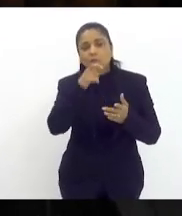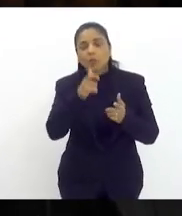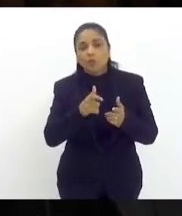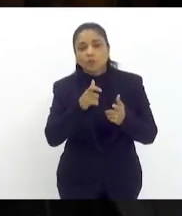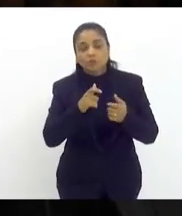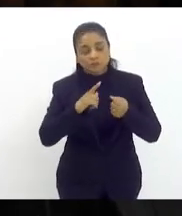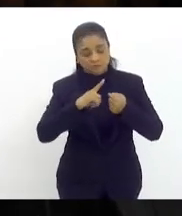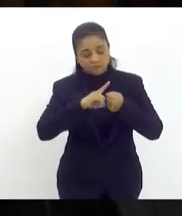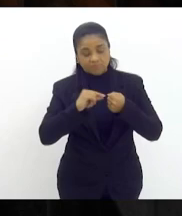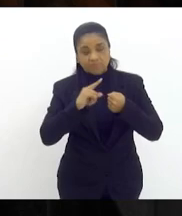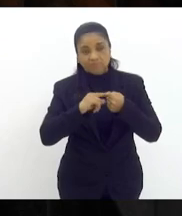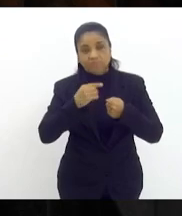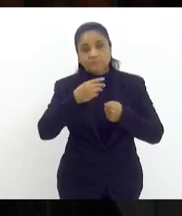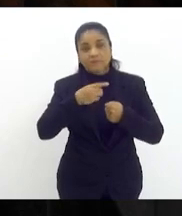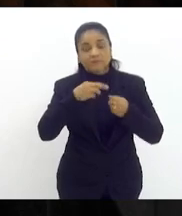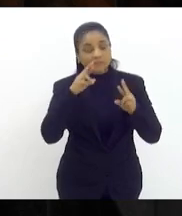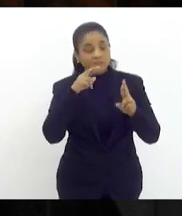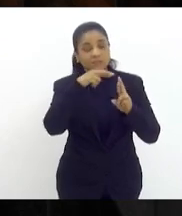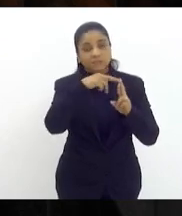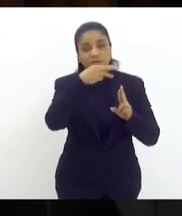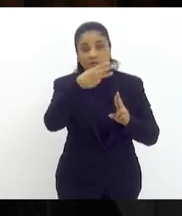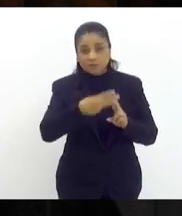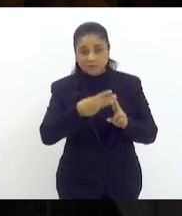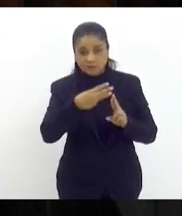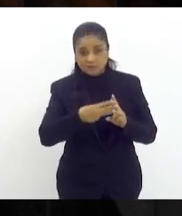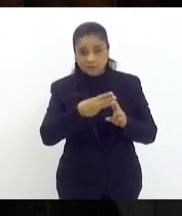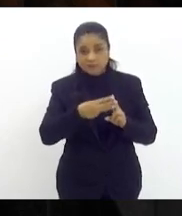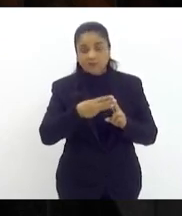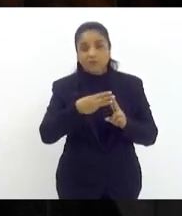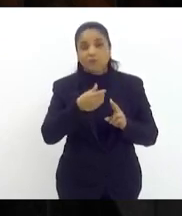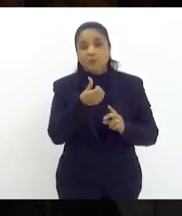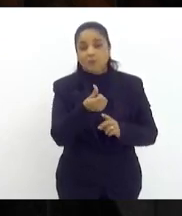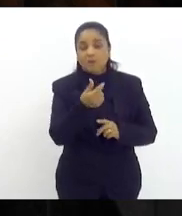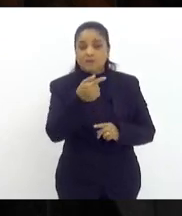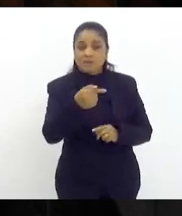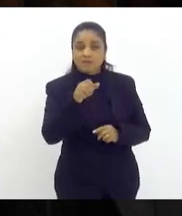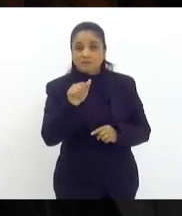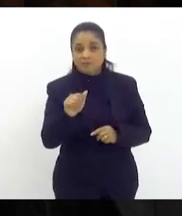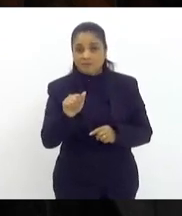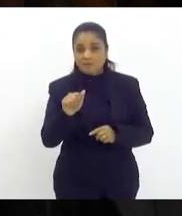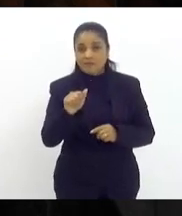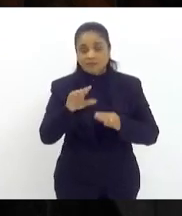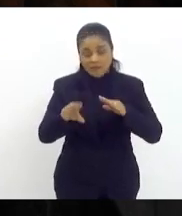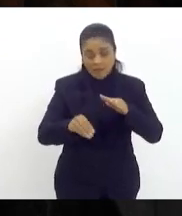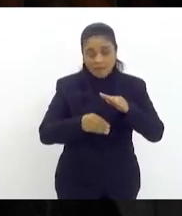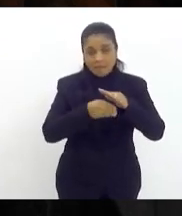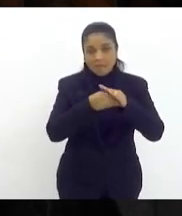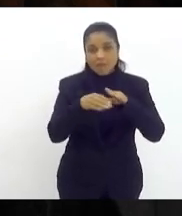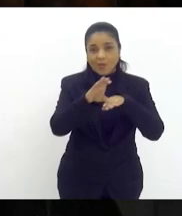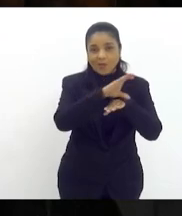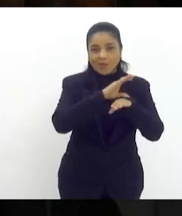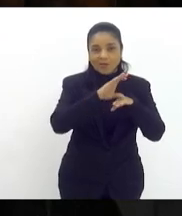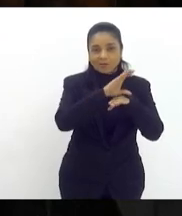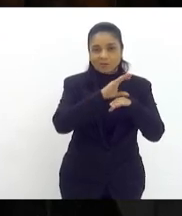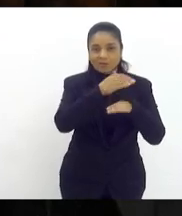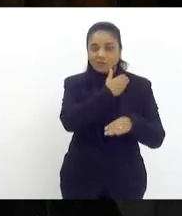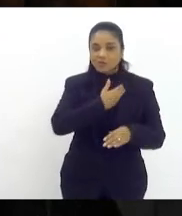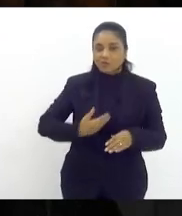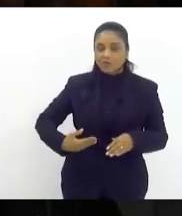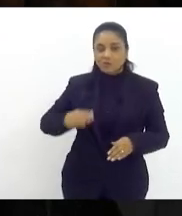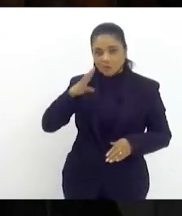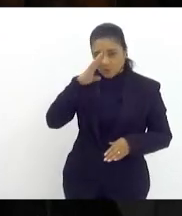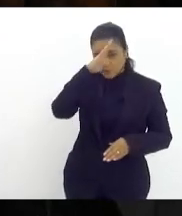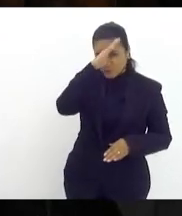artigo 167A exatamente da emenda constitucional do governo Bolsonaro